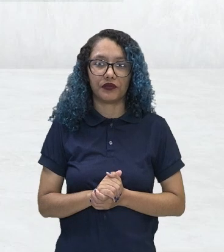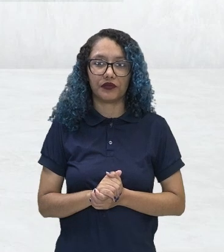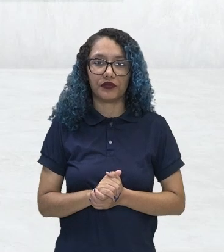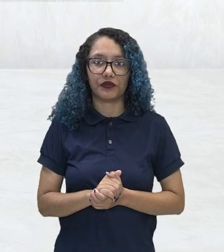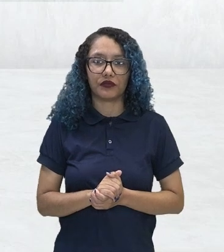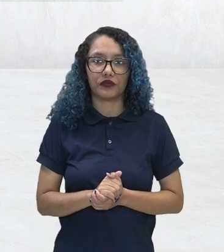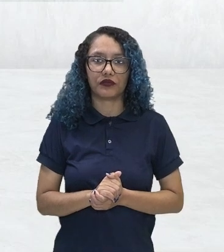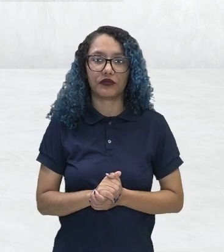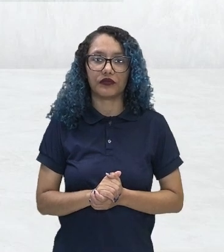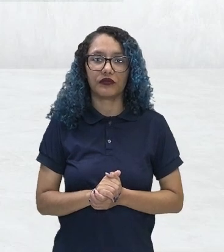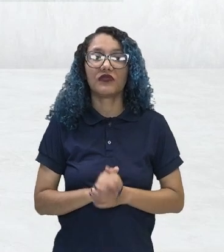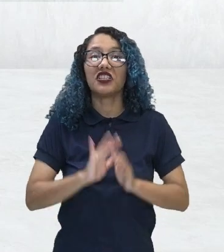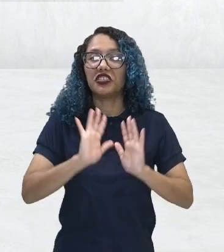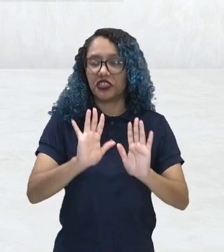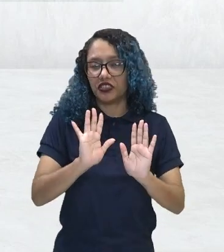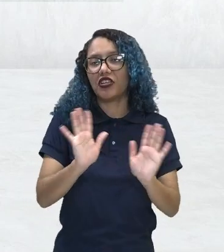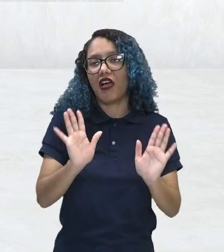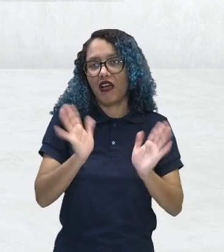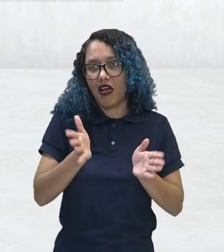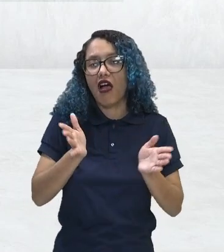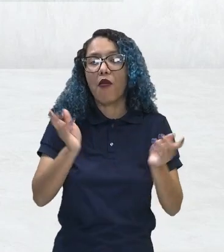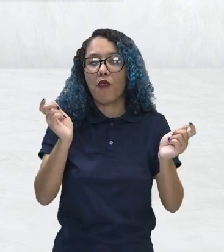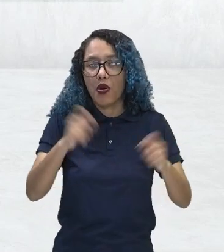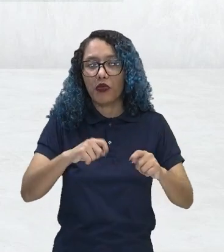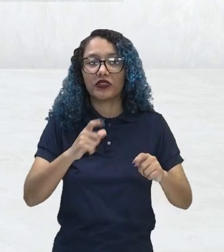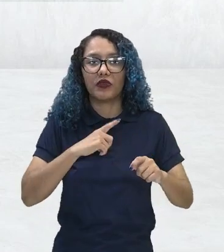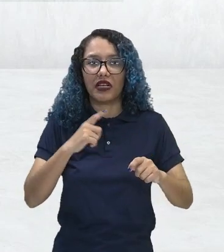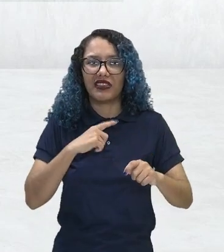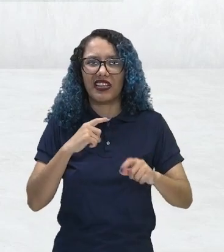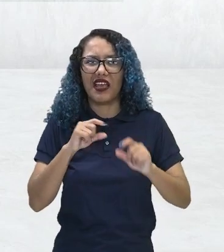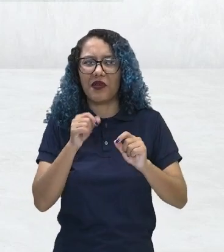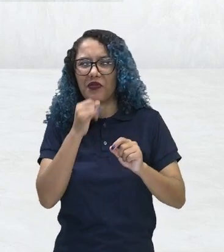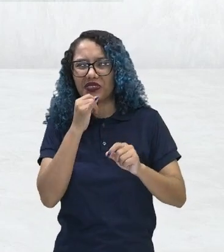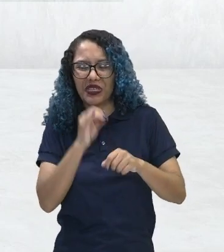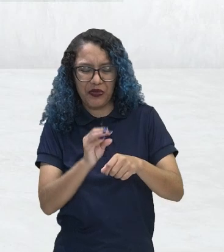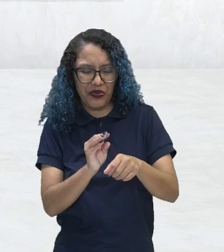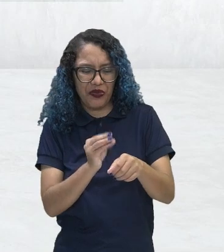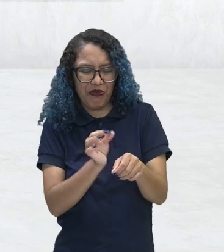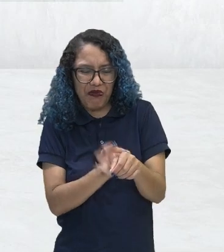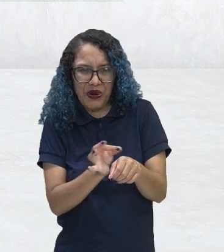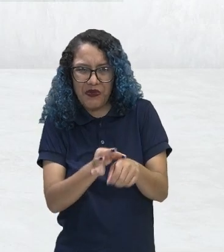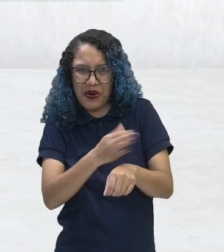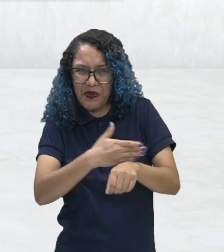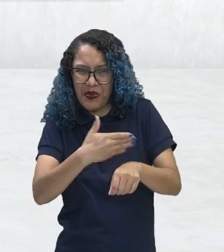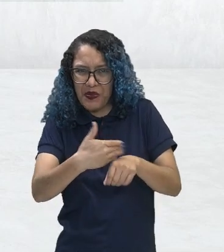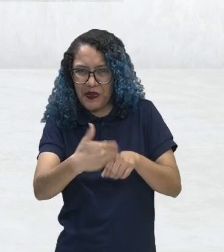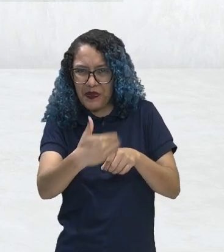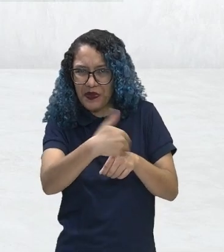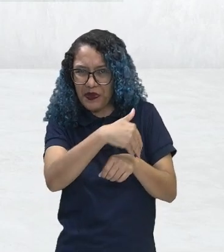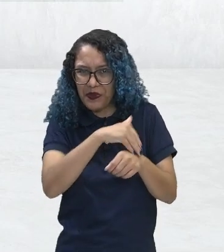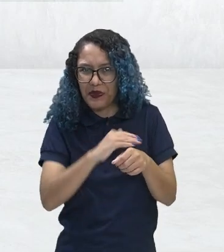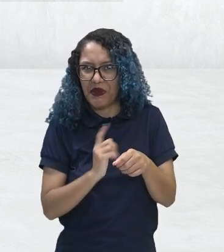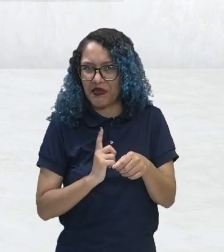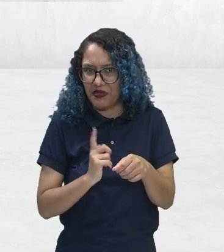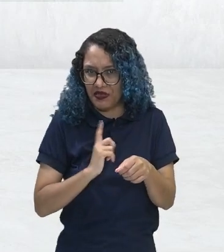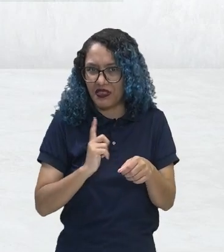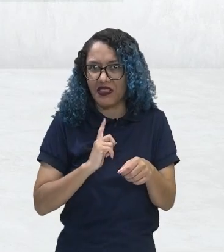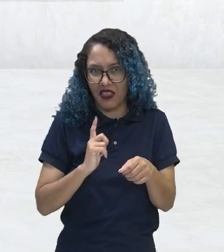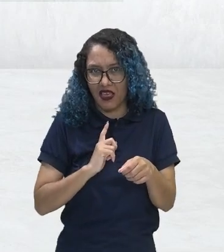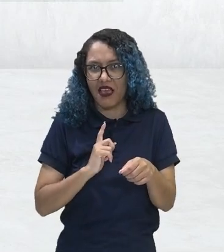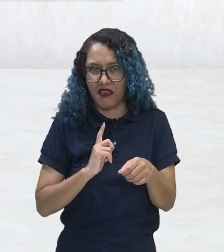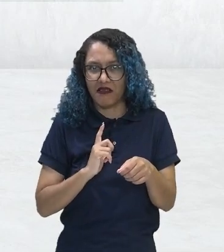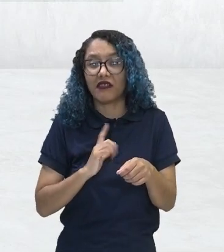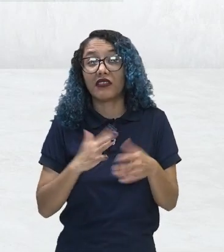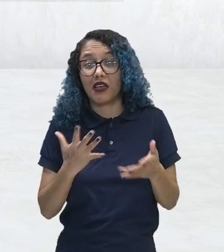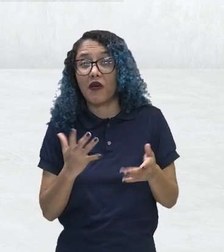uma abertura através dos ferimentos, das lesões que o HPV causa,